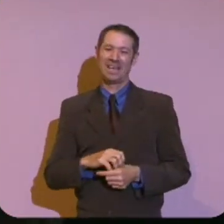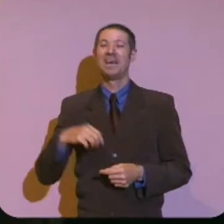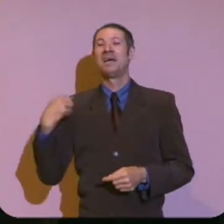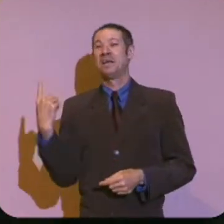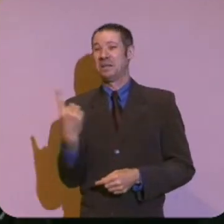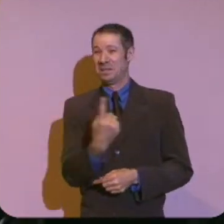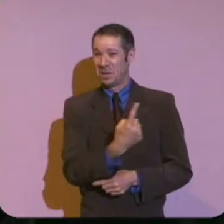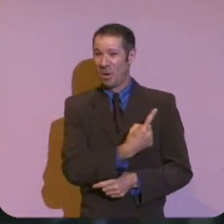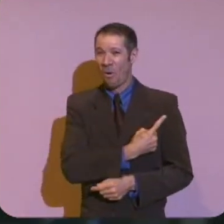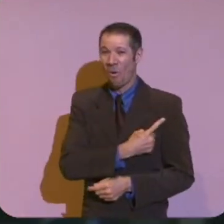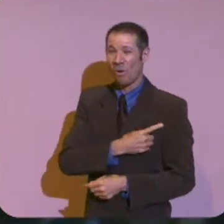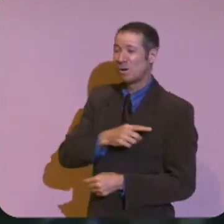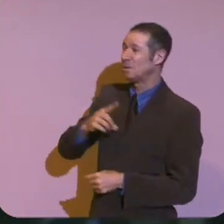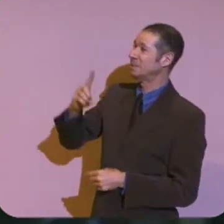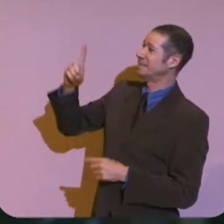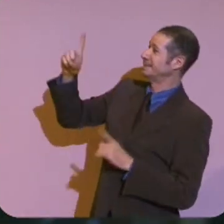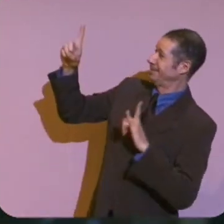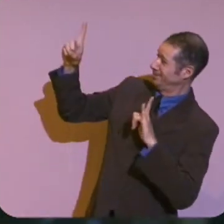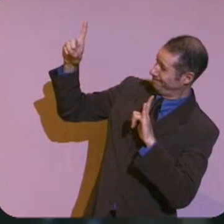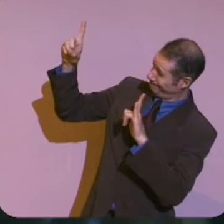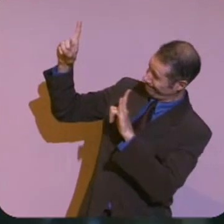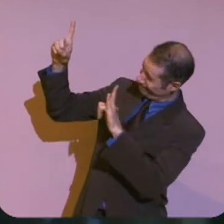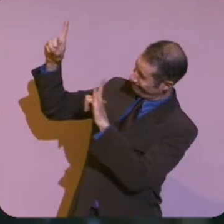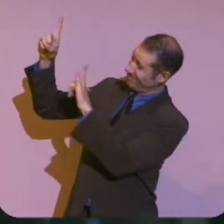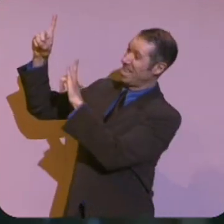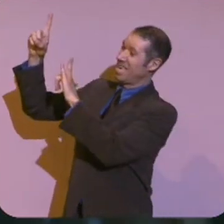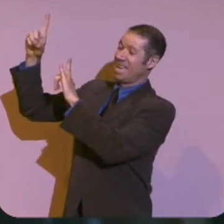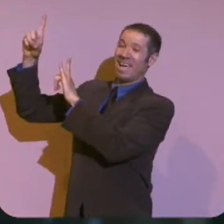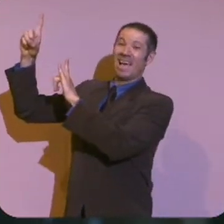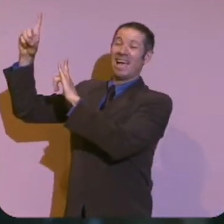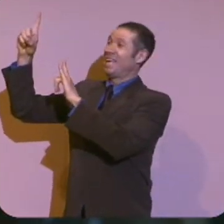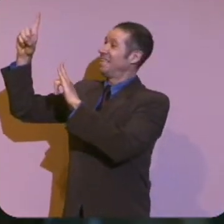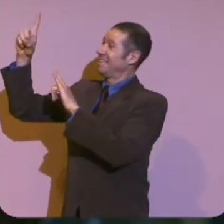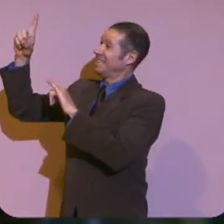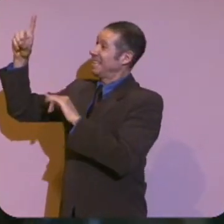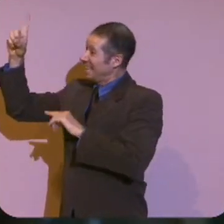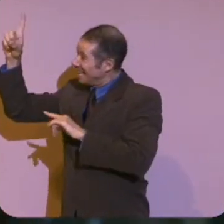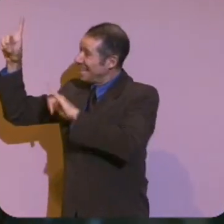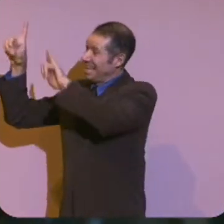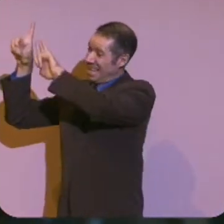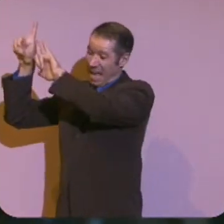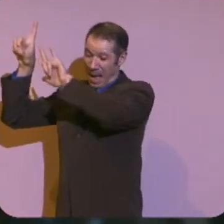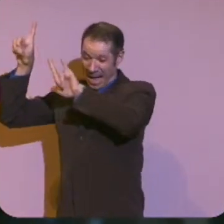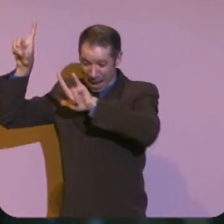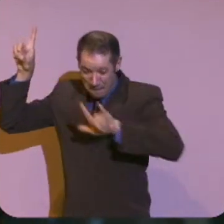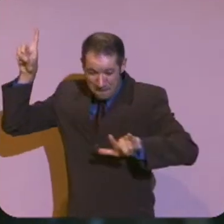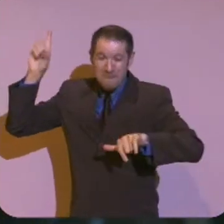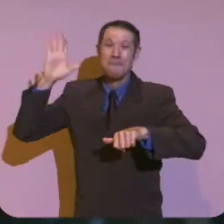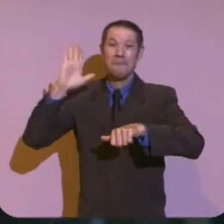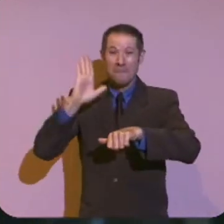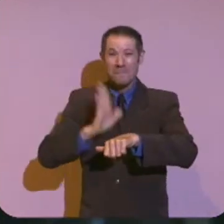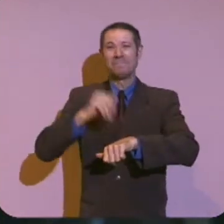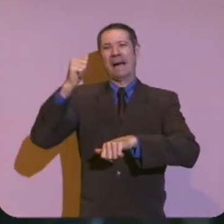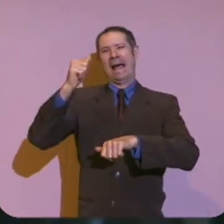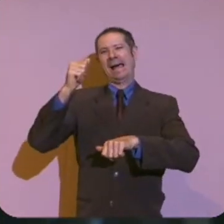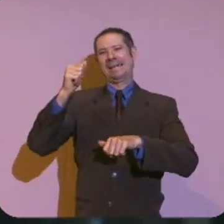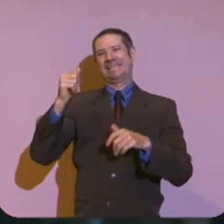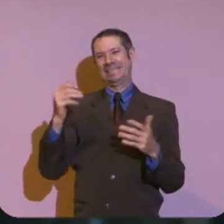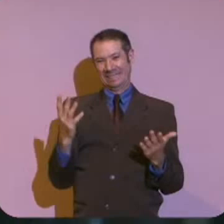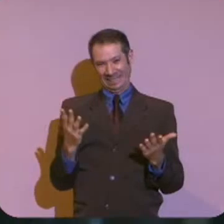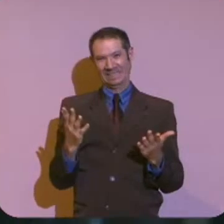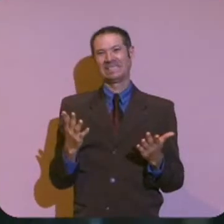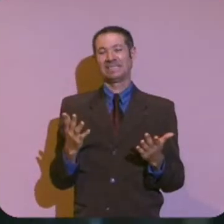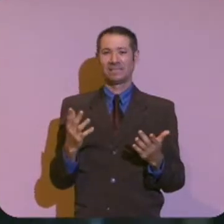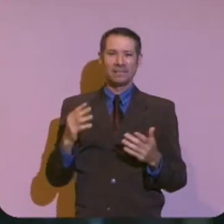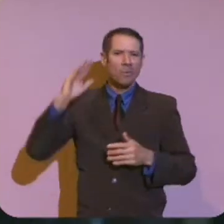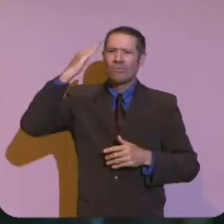Nós amamos você e Deus ama mais ainda. E aquilo quebrou o coração duro dele.